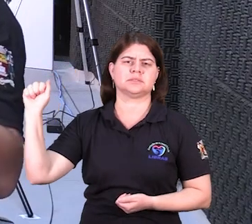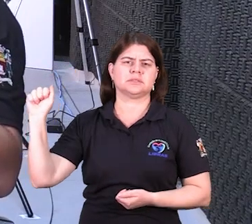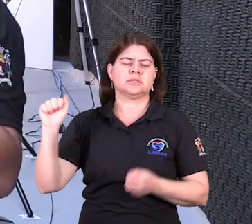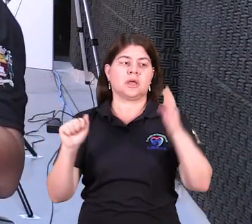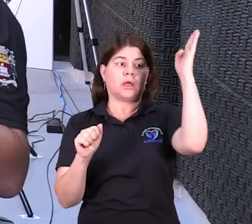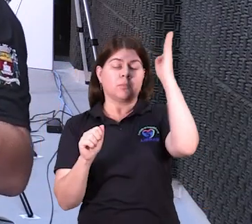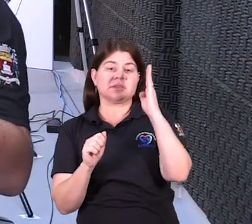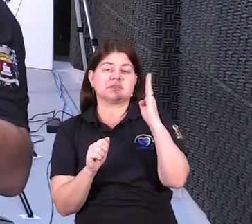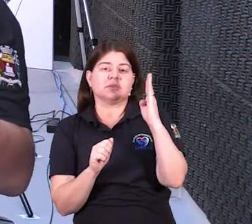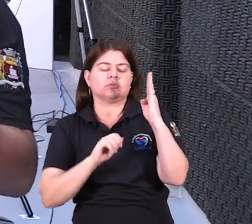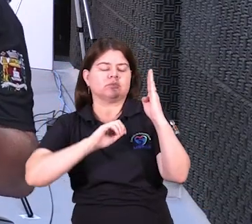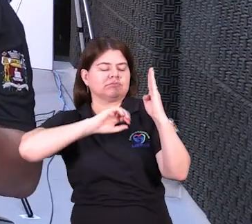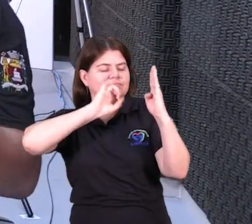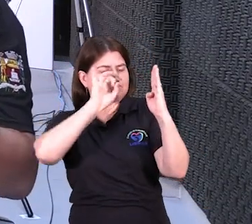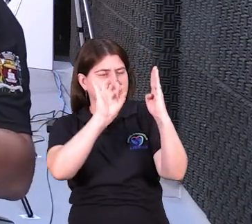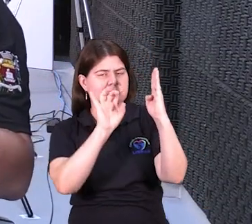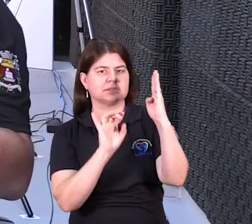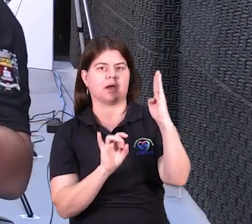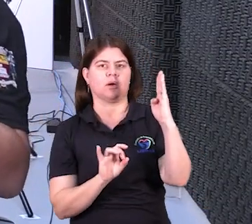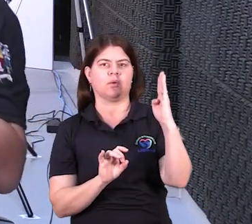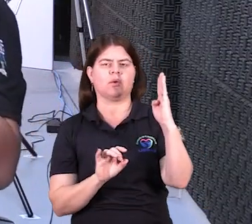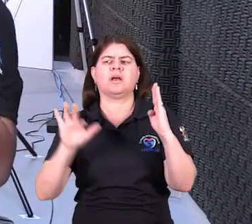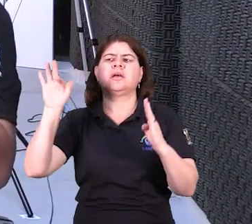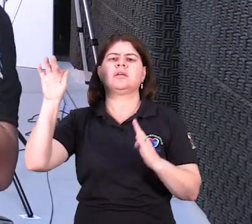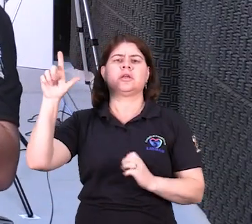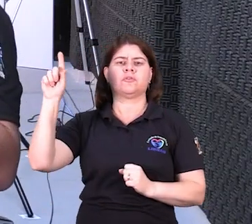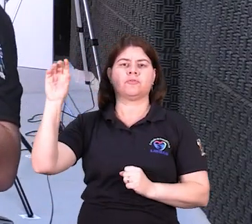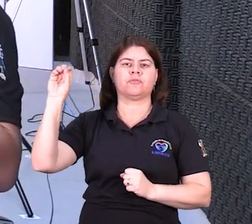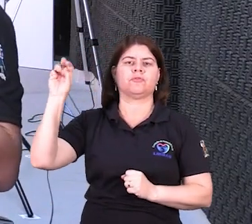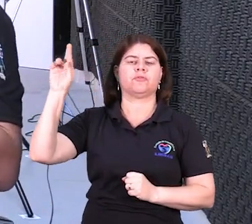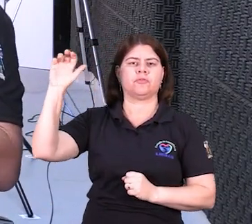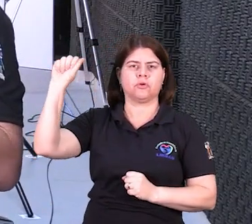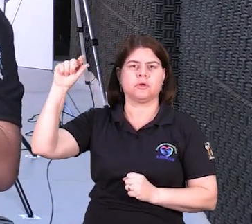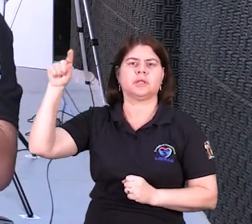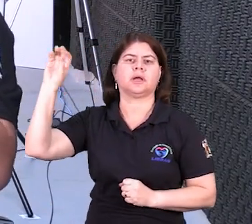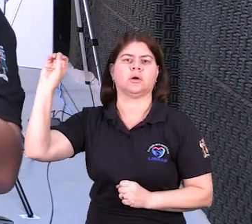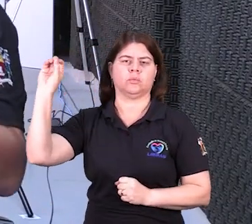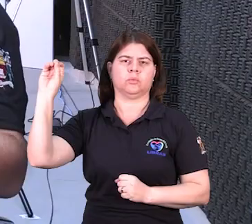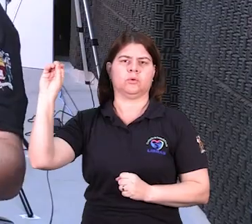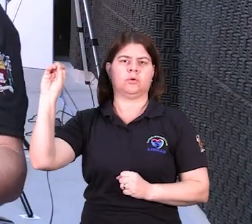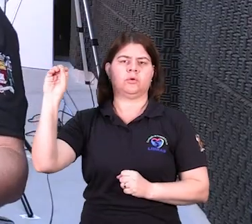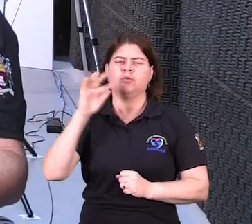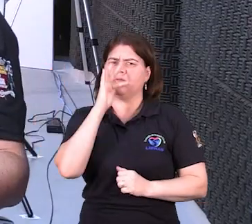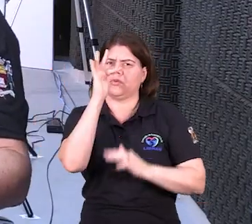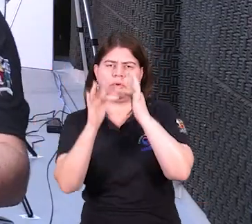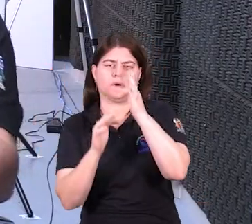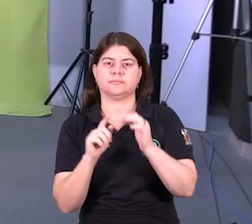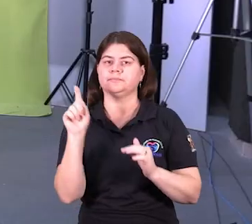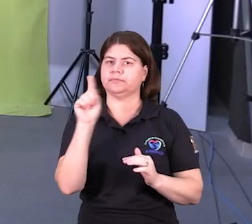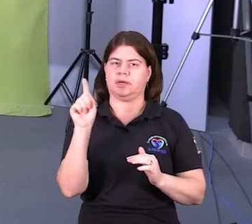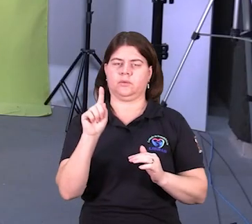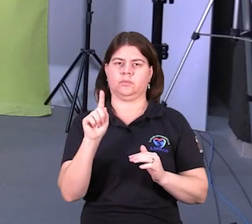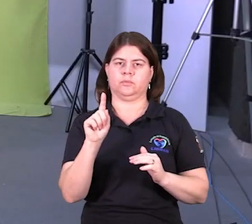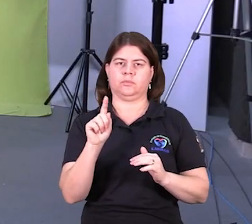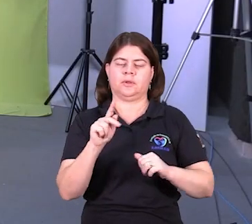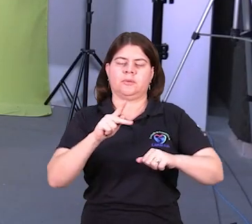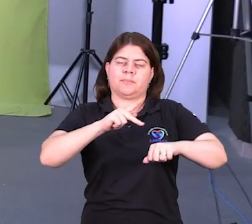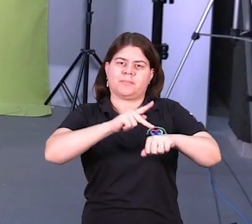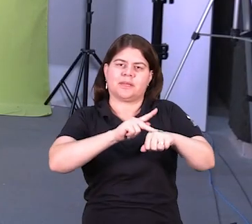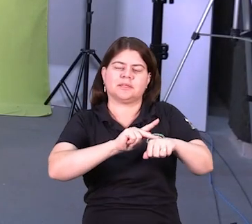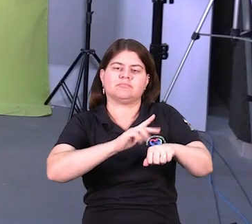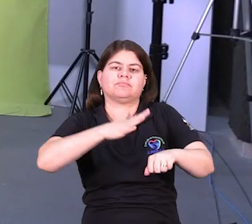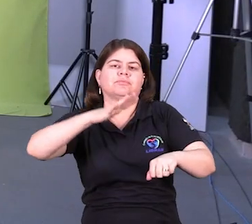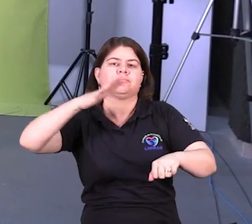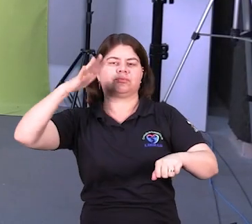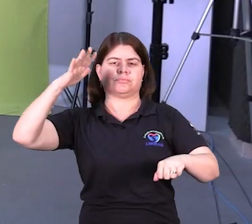se destaca, e florão não é uma grande flor, é no sentido de ser uma joia muito preciosa. Fulguras